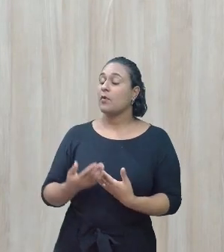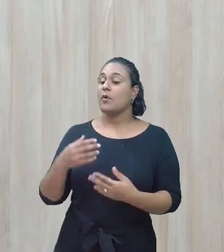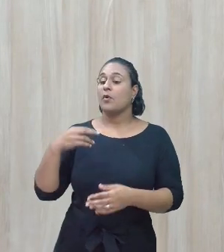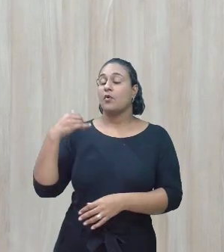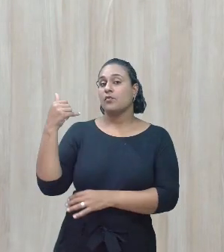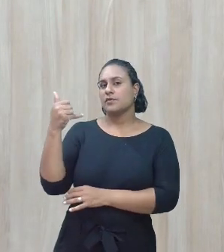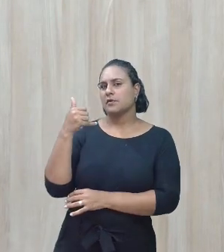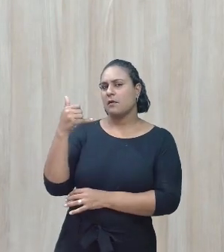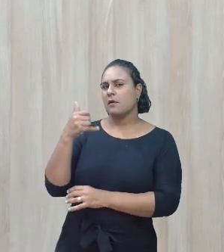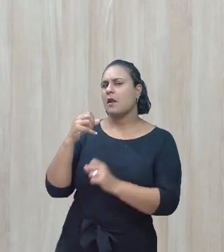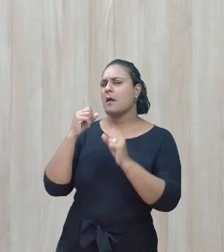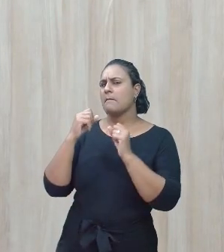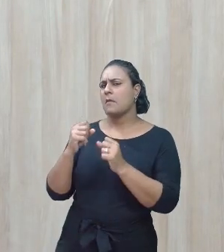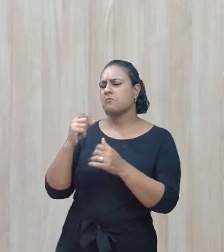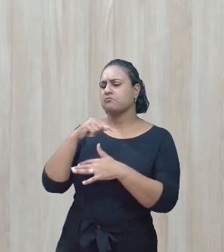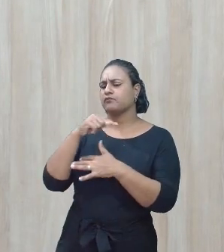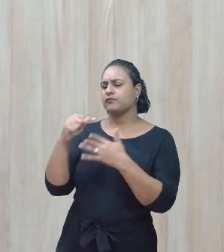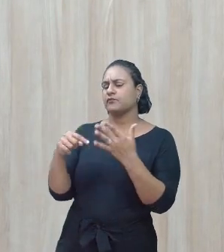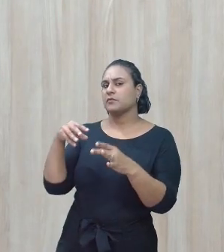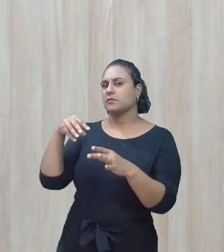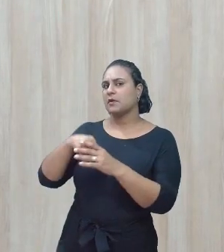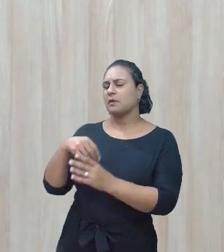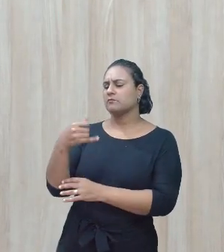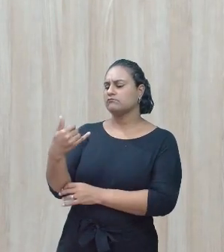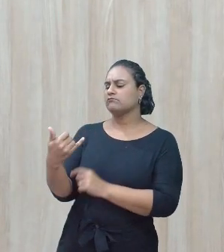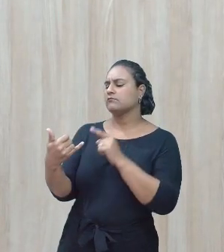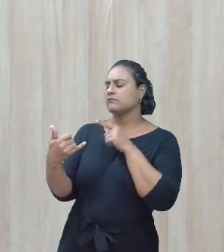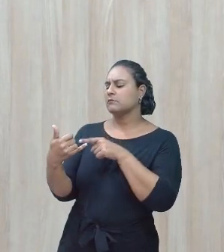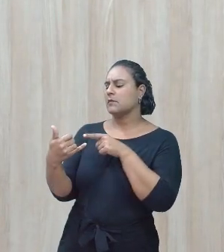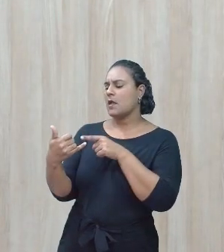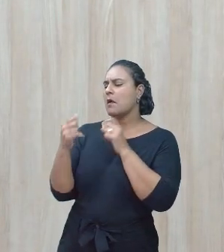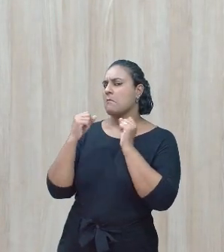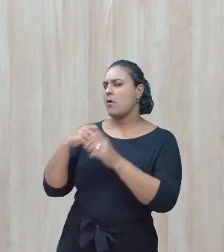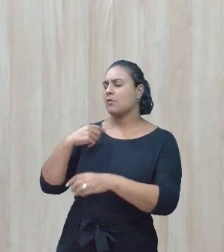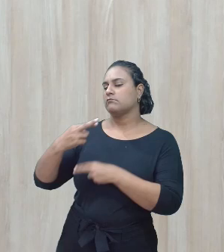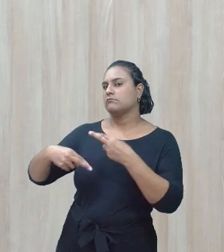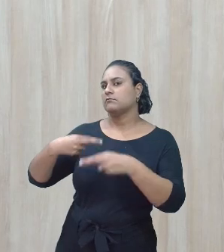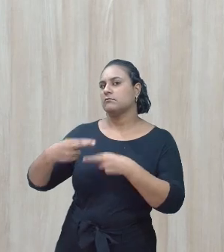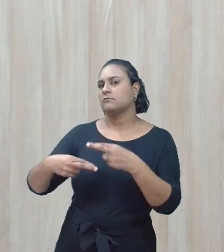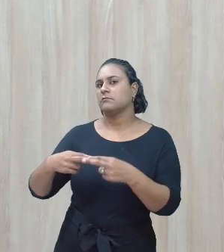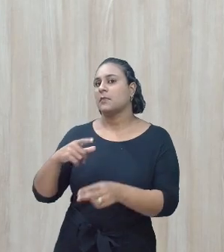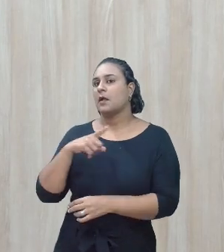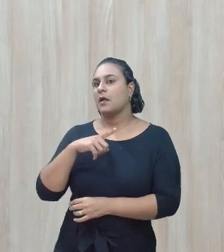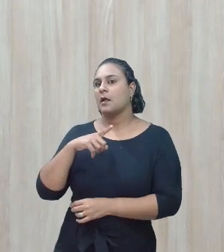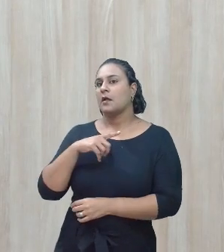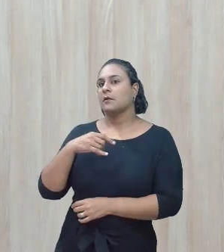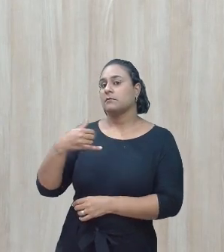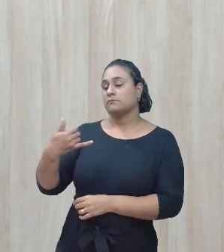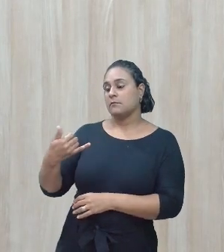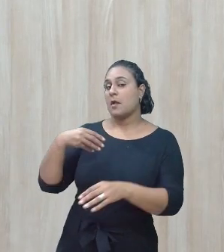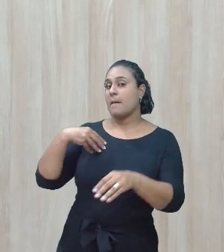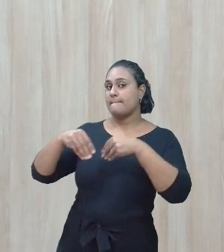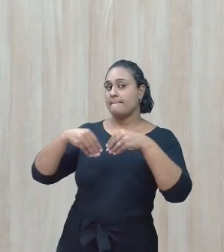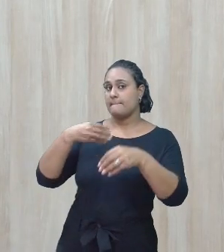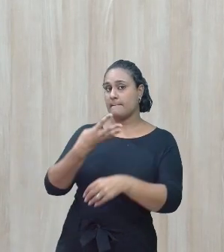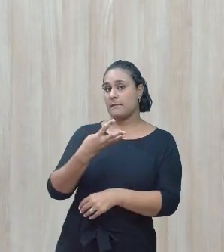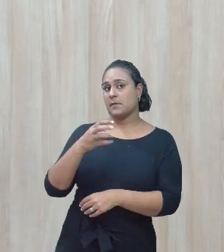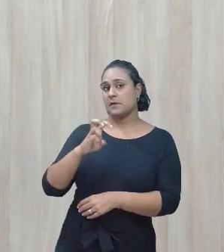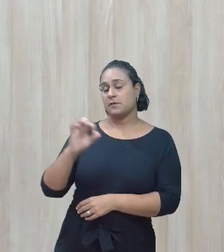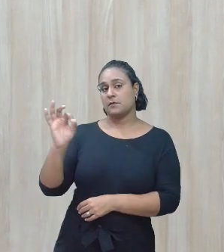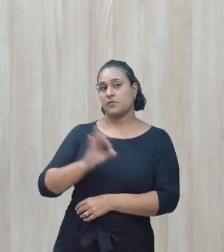celular, quais são os componentes específicos dele, do que esse celular ele é composto. Aqui a gente tem 45% de